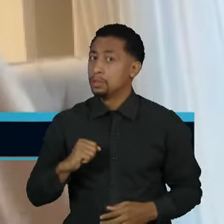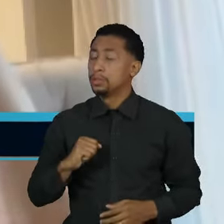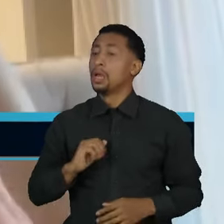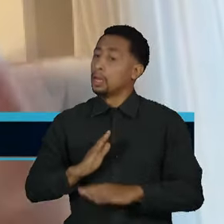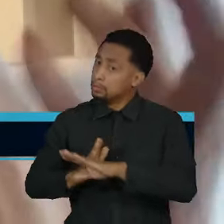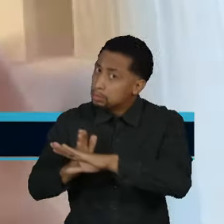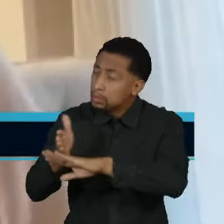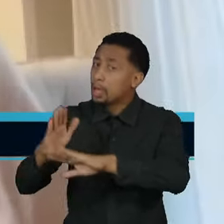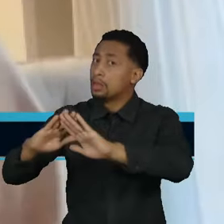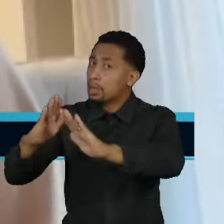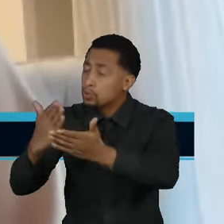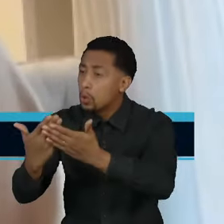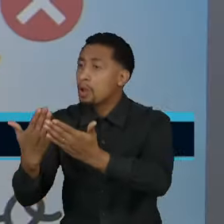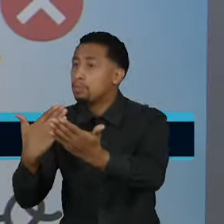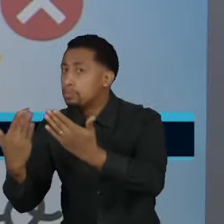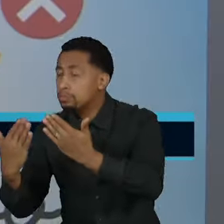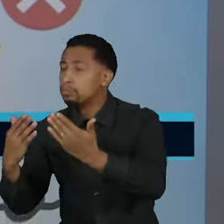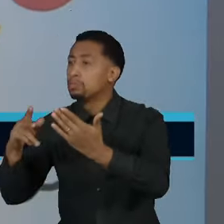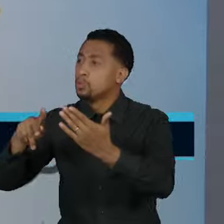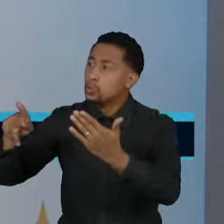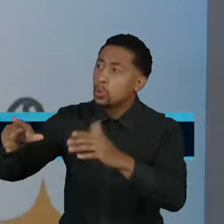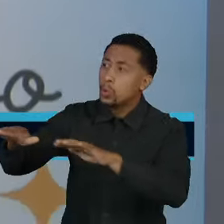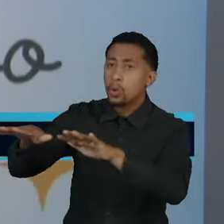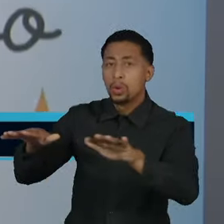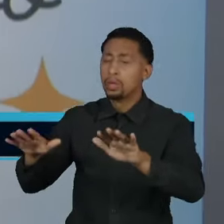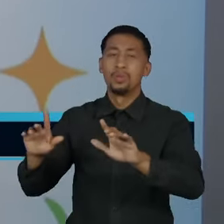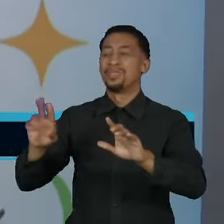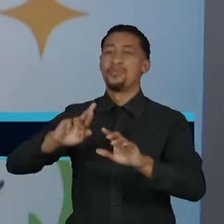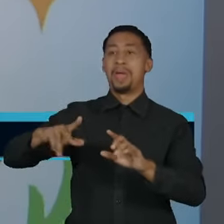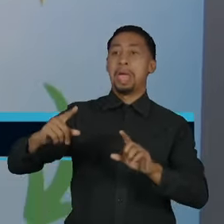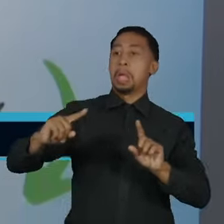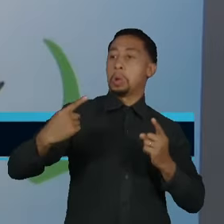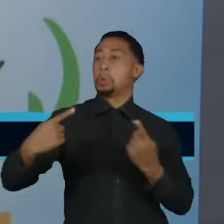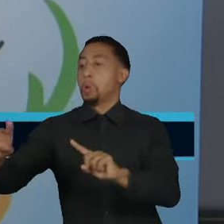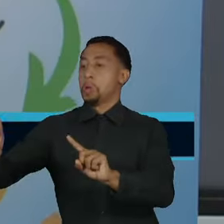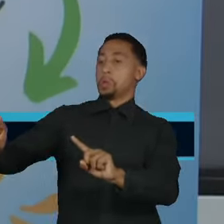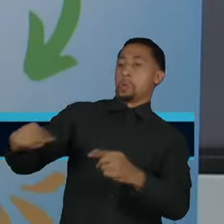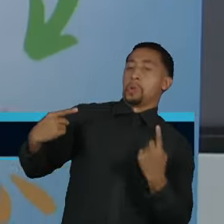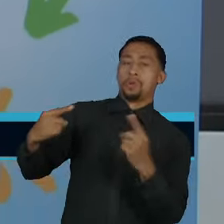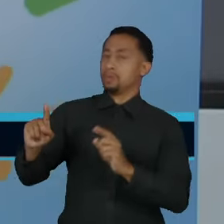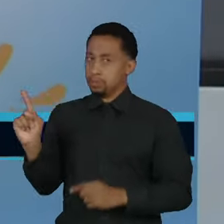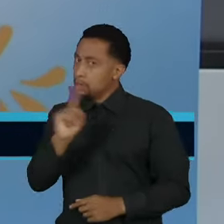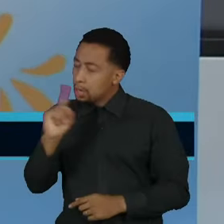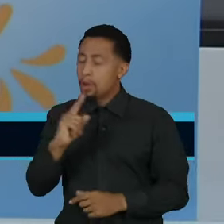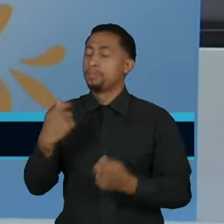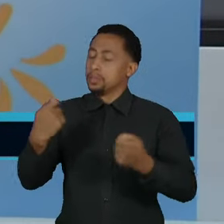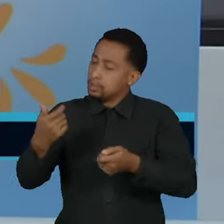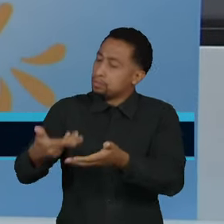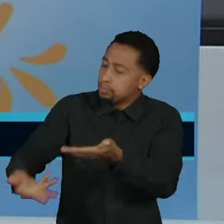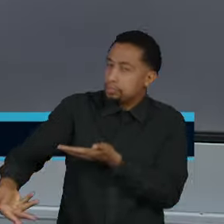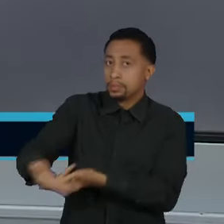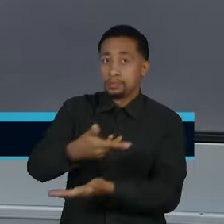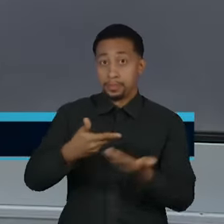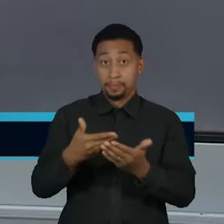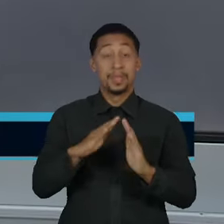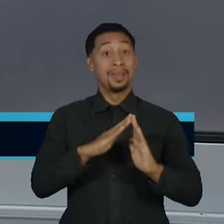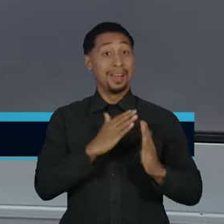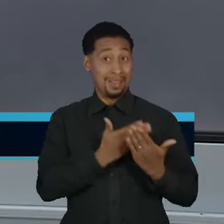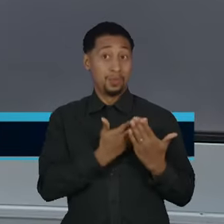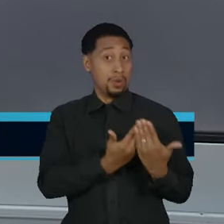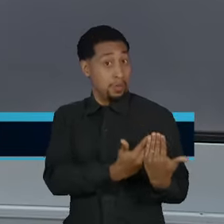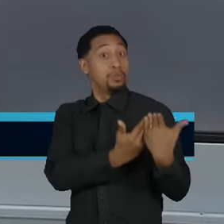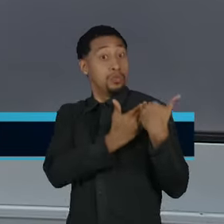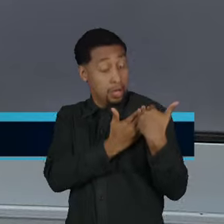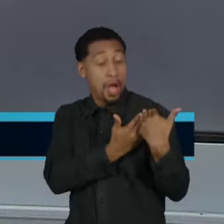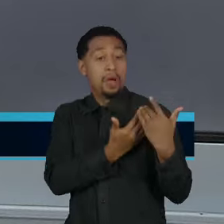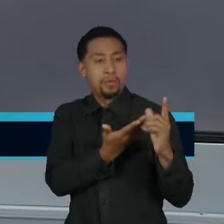trabalho conjunto, não é um contra o outro. Neste colégio de São Paulo, o esforço da direção é identificar, acolher, tratar e